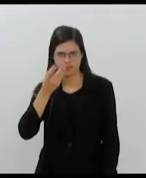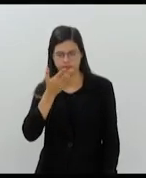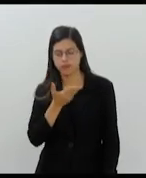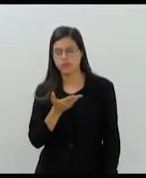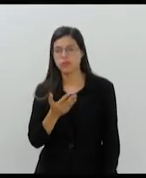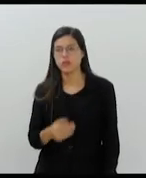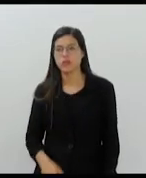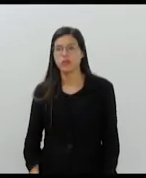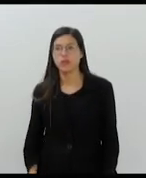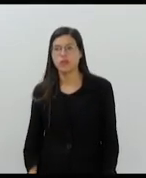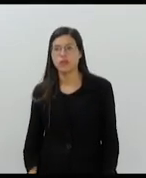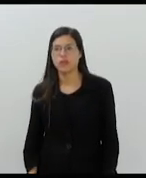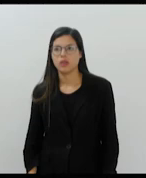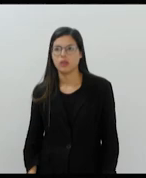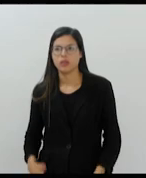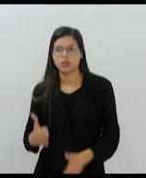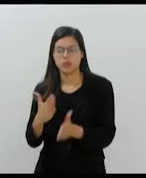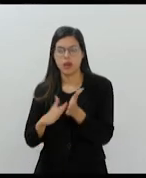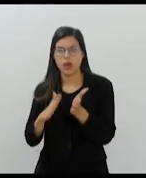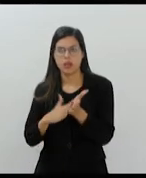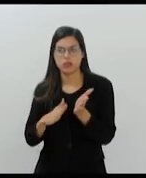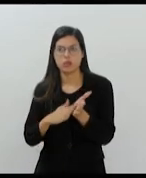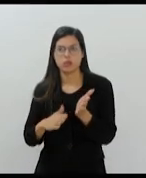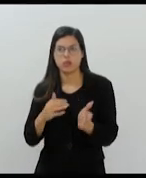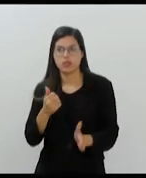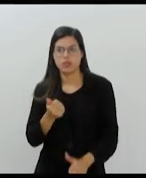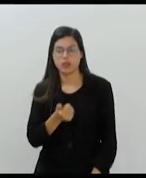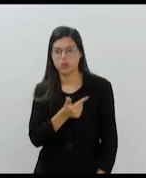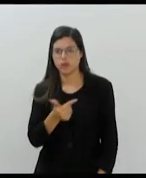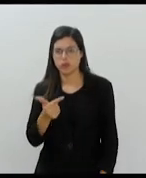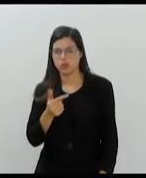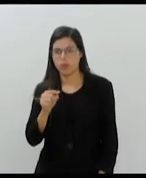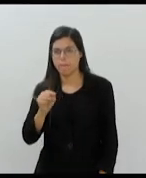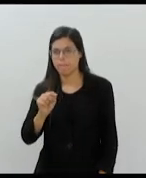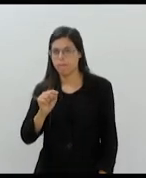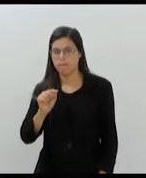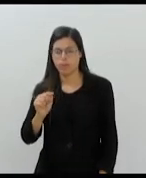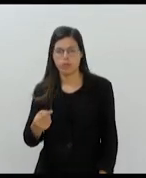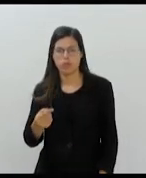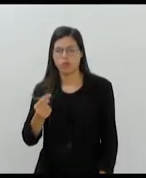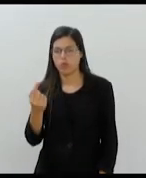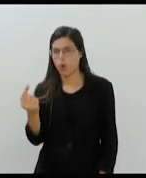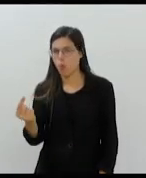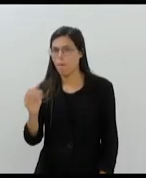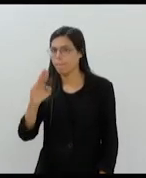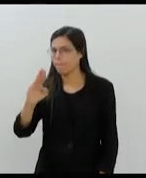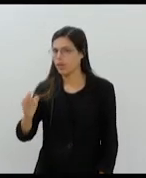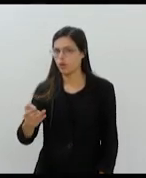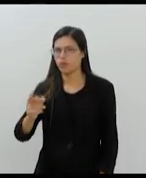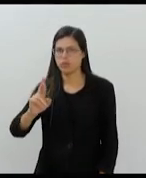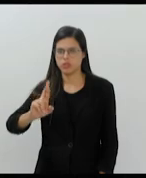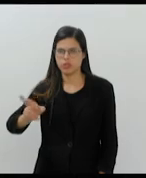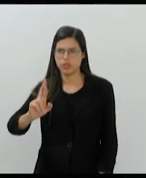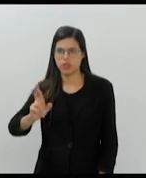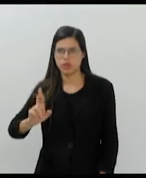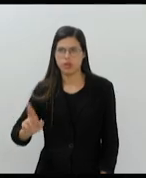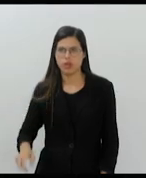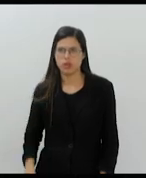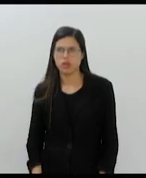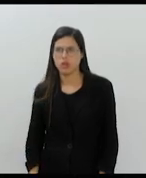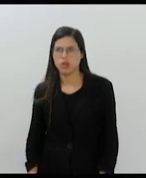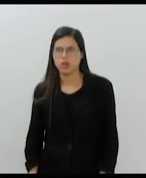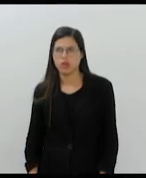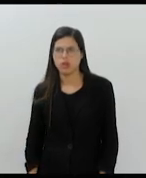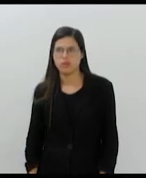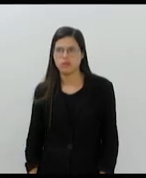despesa de 122,1 bilhões de reais e uma